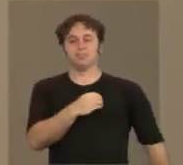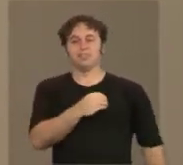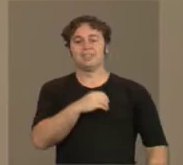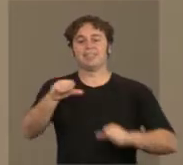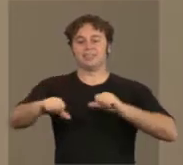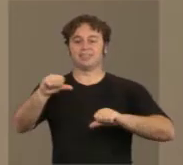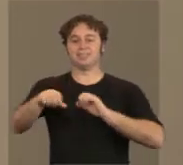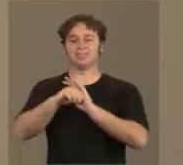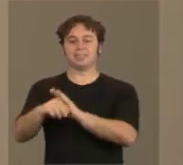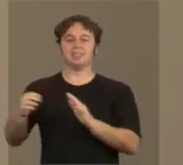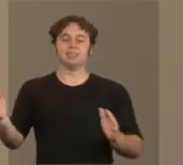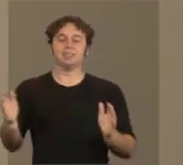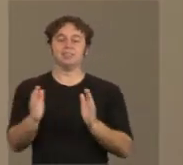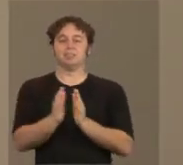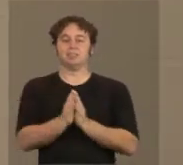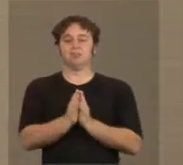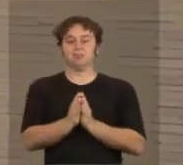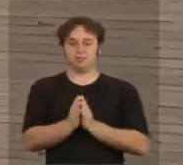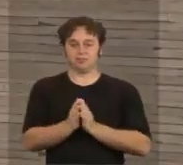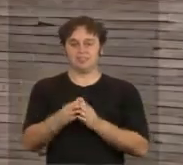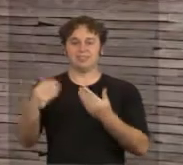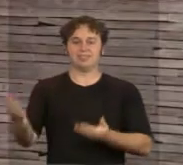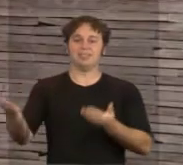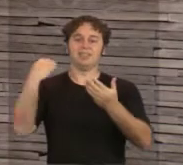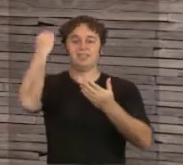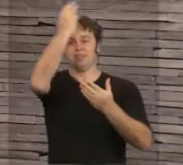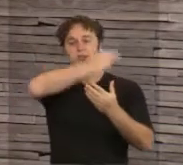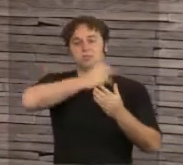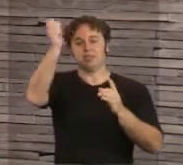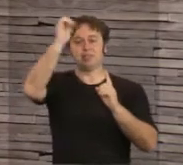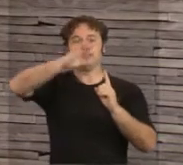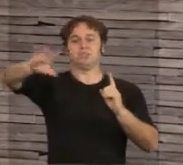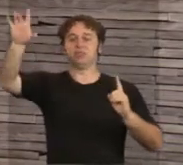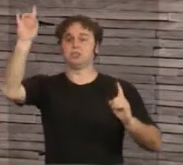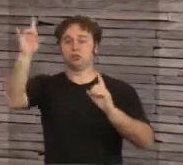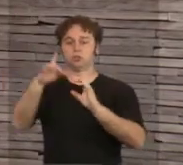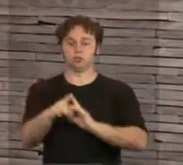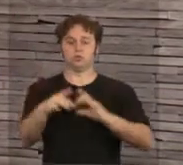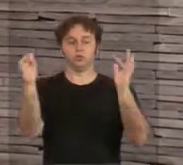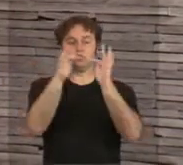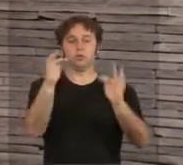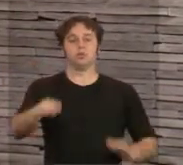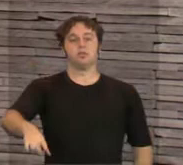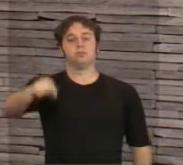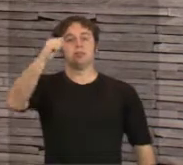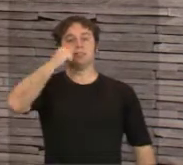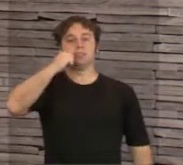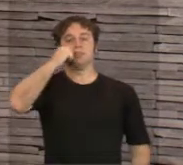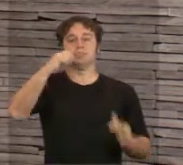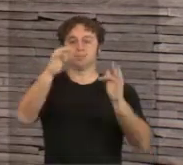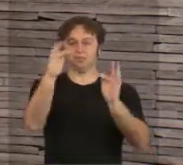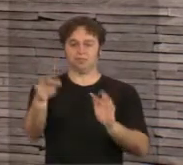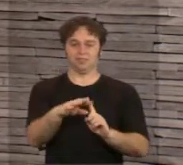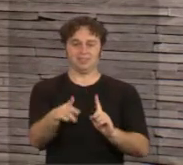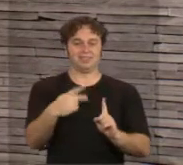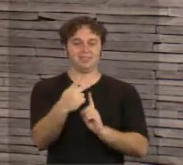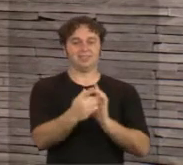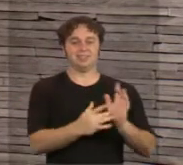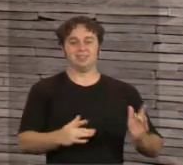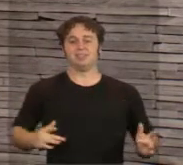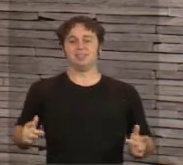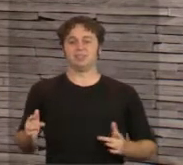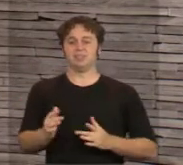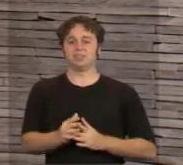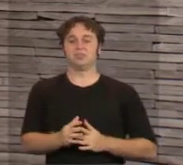tentação, mas livrai-nos do mal. Amém. Ave Maria, cheia de graça, o Senhor é convosco. Bendita sois vós entre